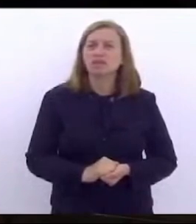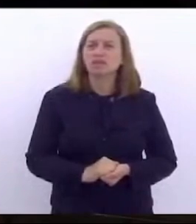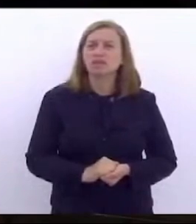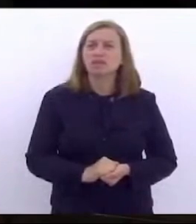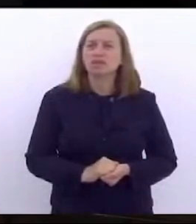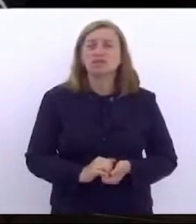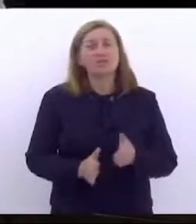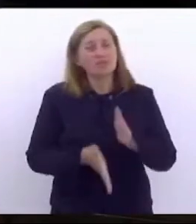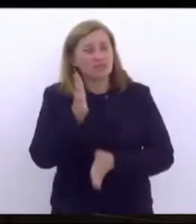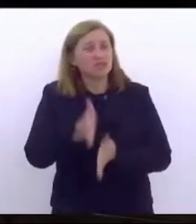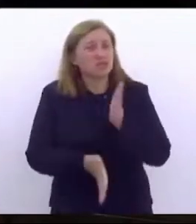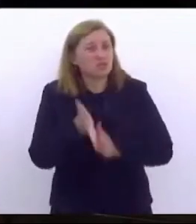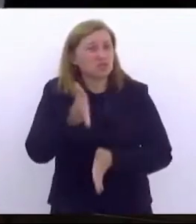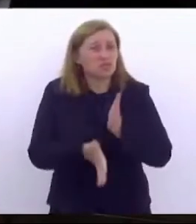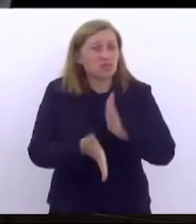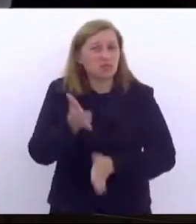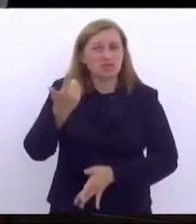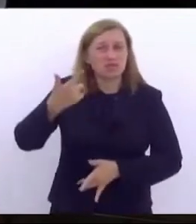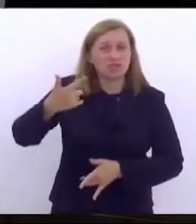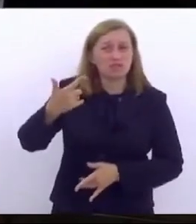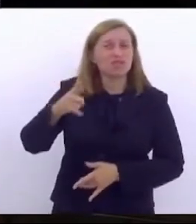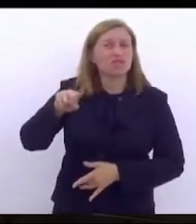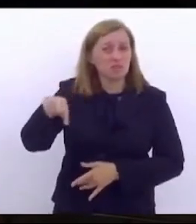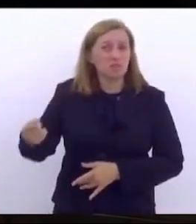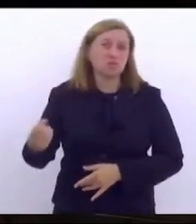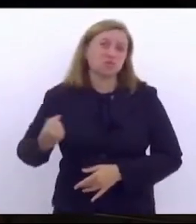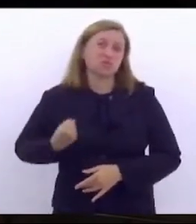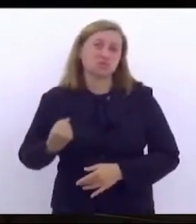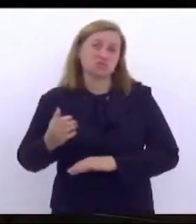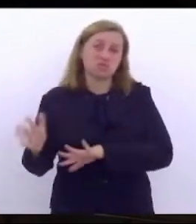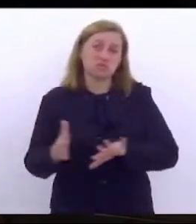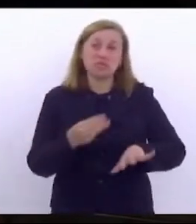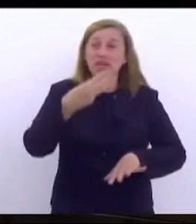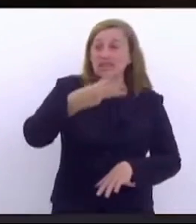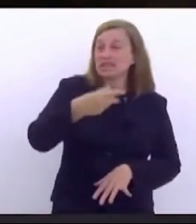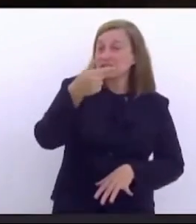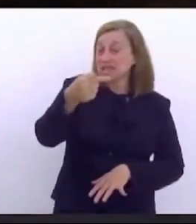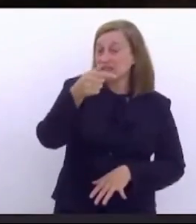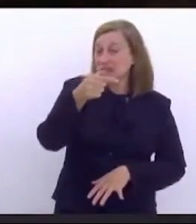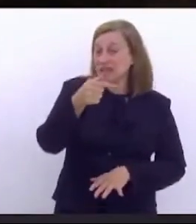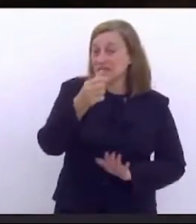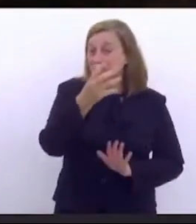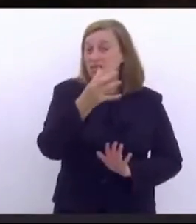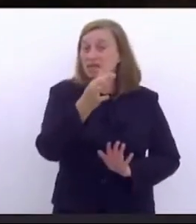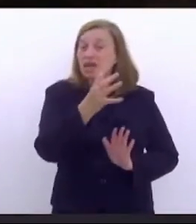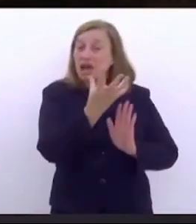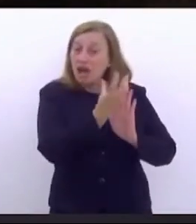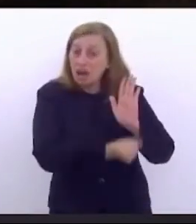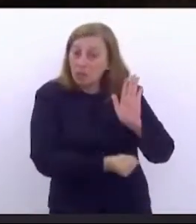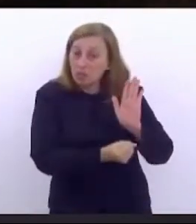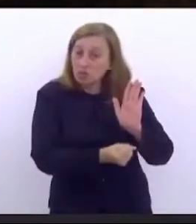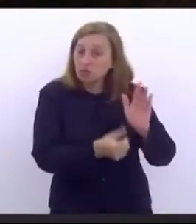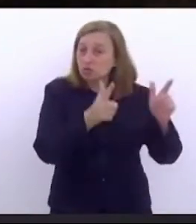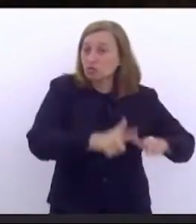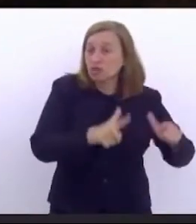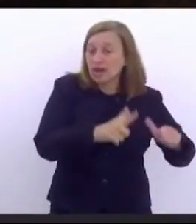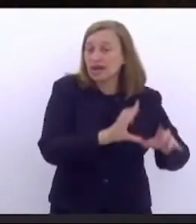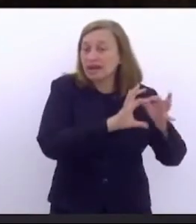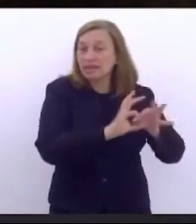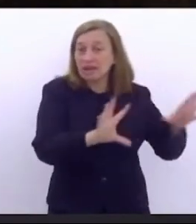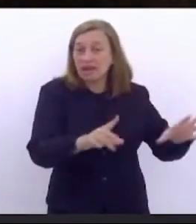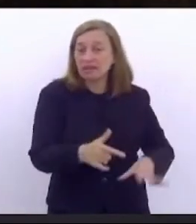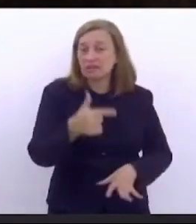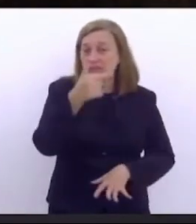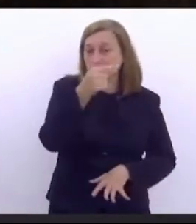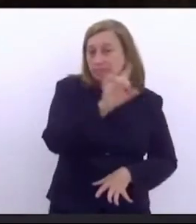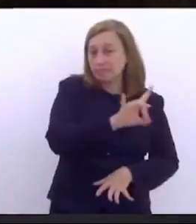mais complicado um pouco os números. Aí vai precisar o slide. Era 37 abortos onde é legalizado, né? 37 para